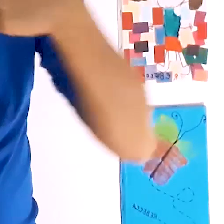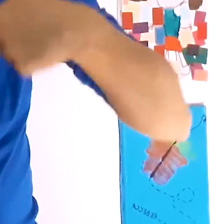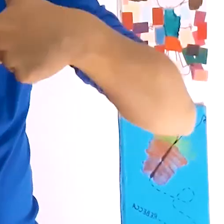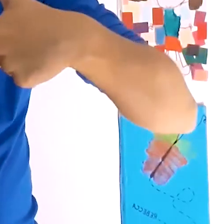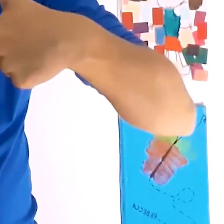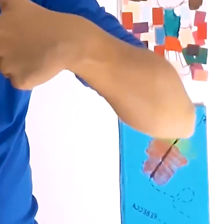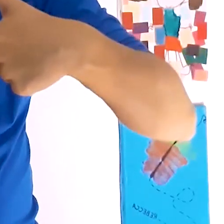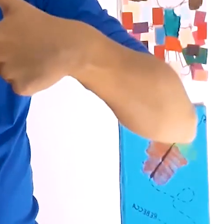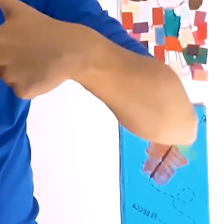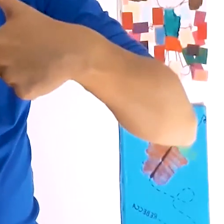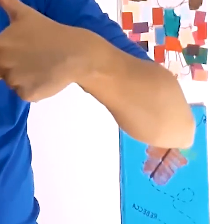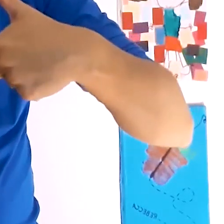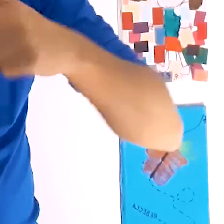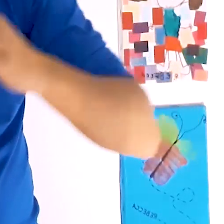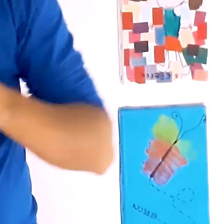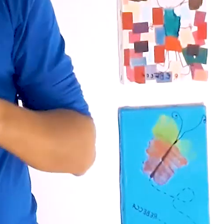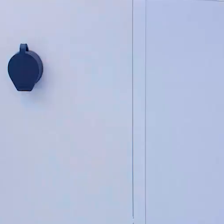Etanol.